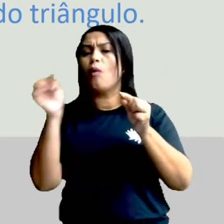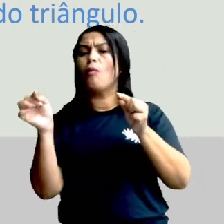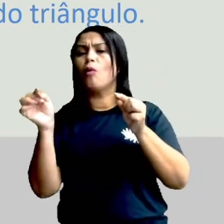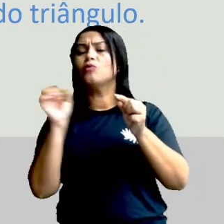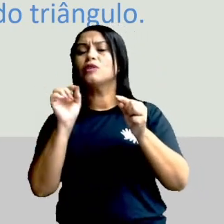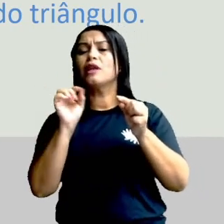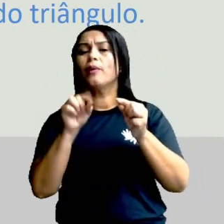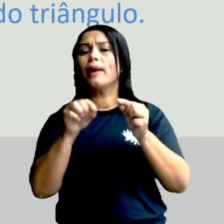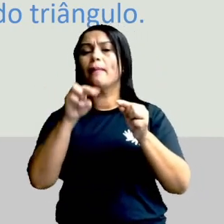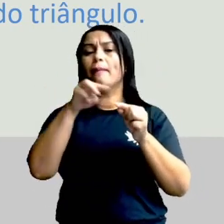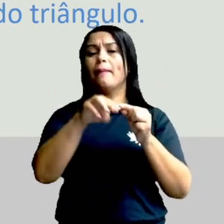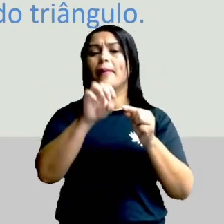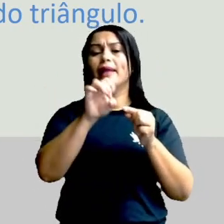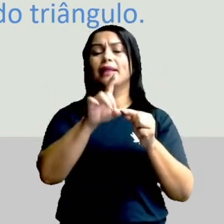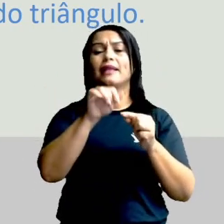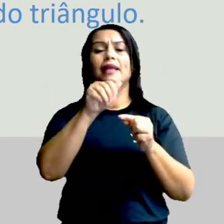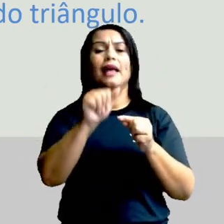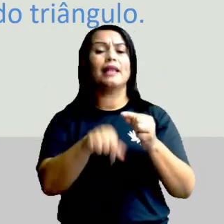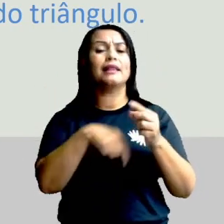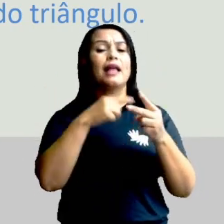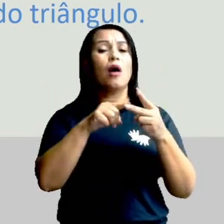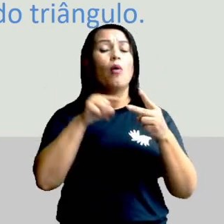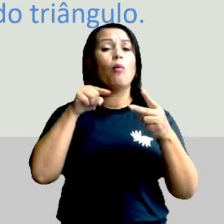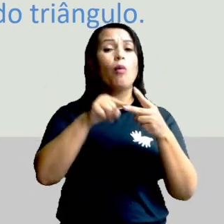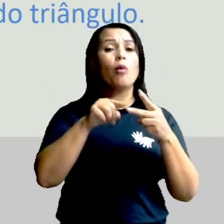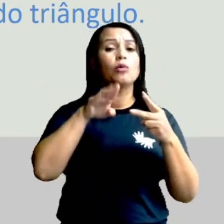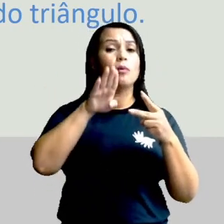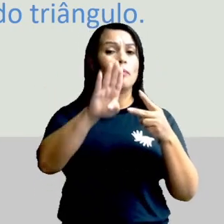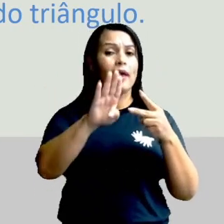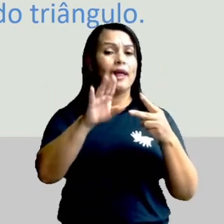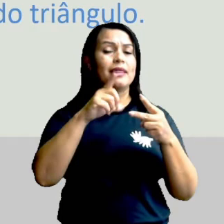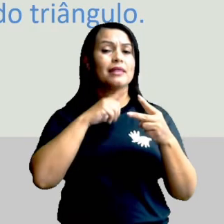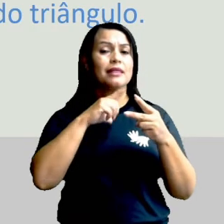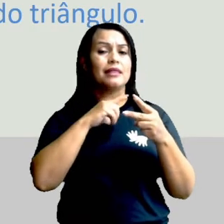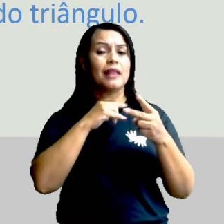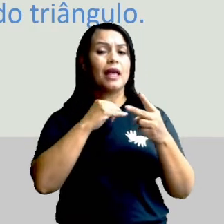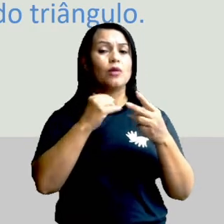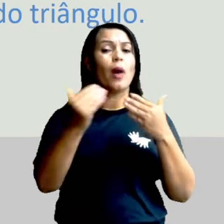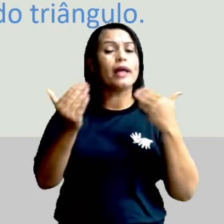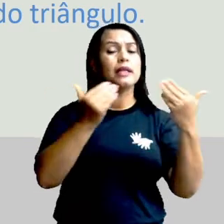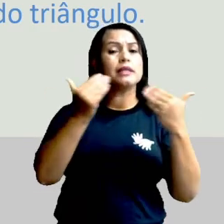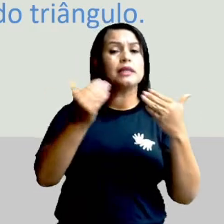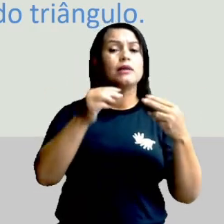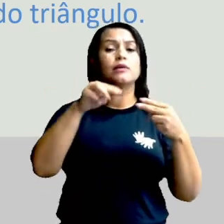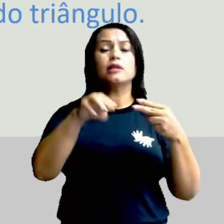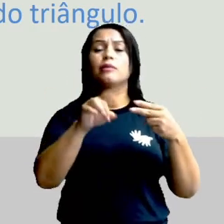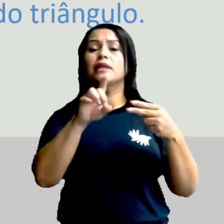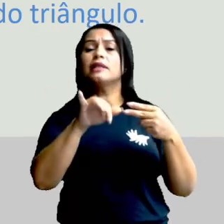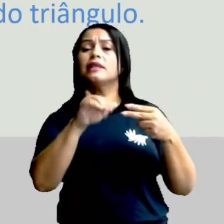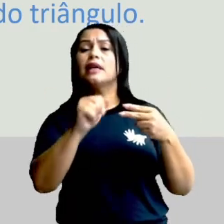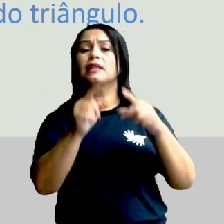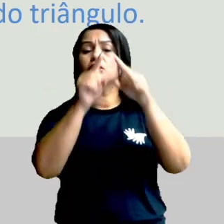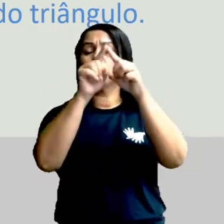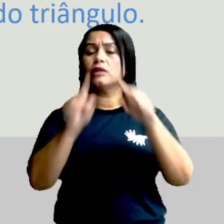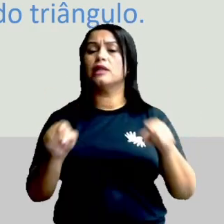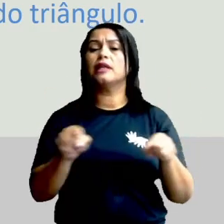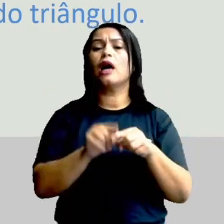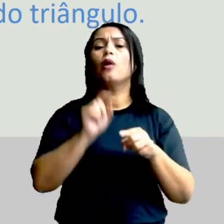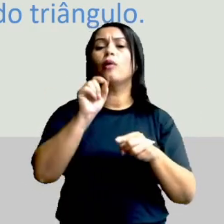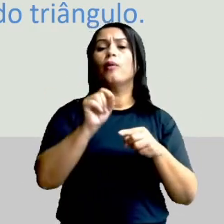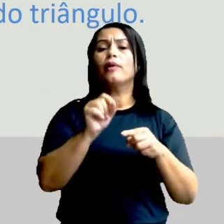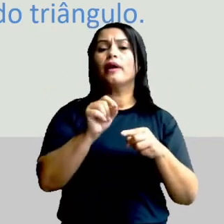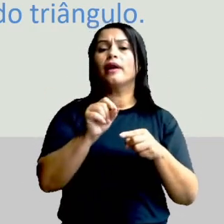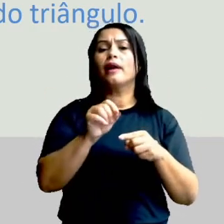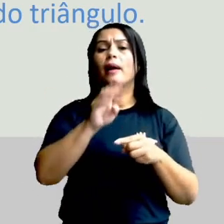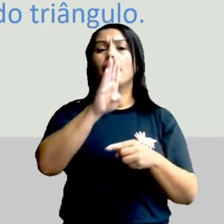é chamado de mediana um ponto b intersecção das medianas de um triângulo recebe o nome